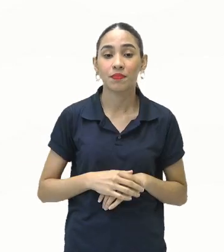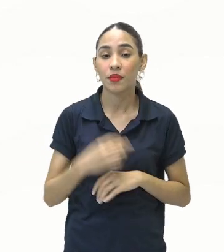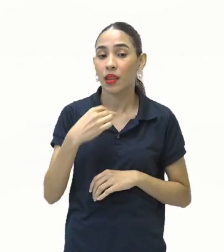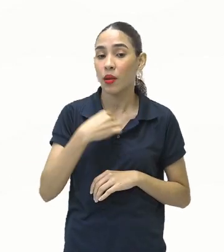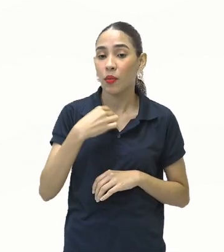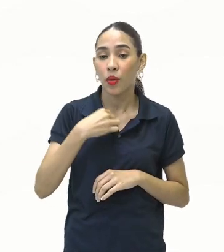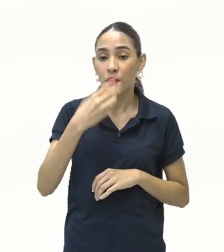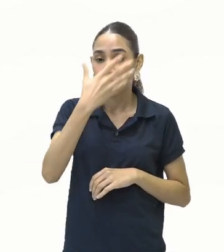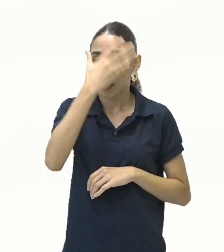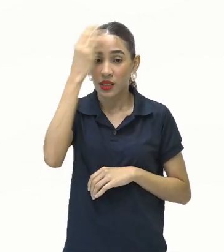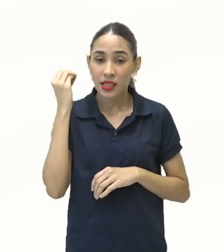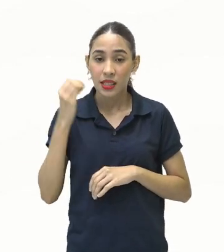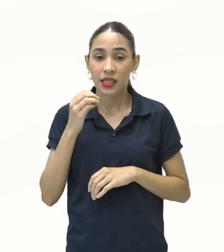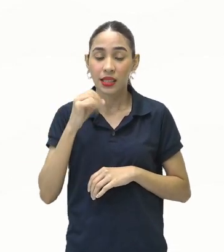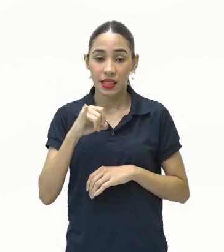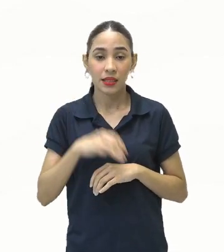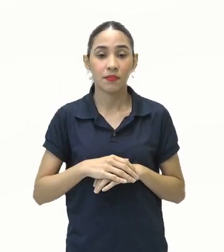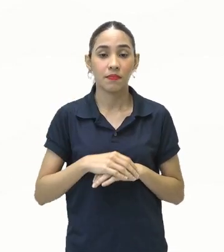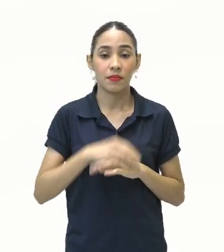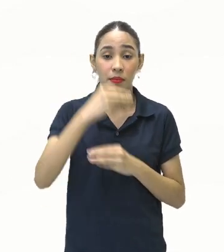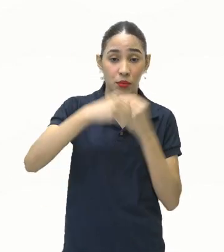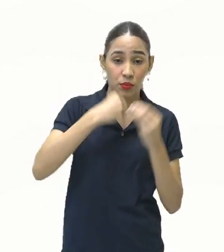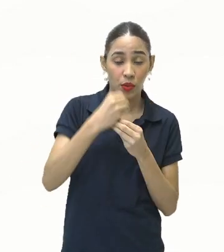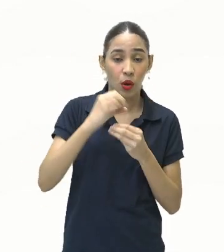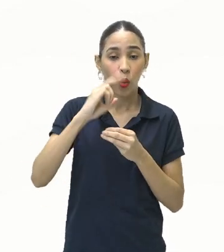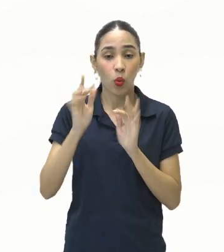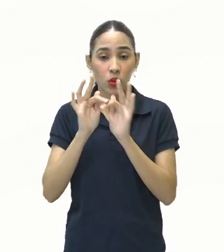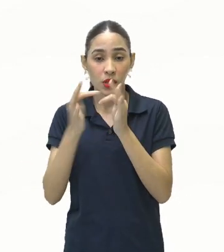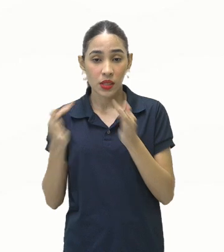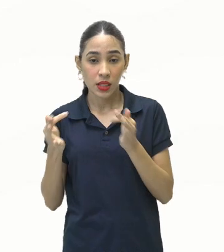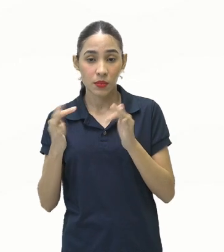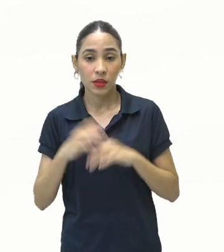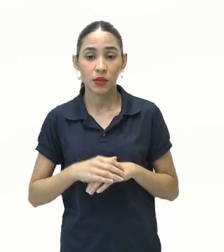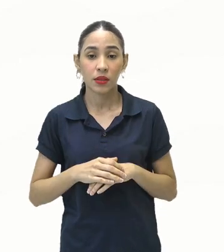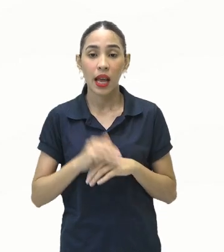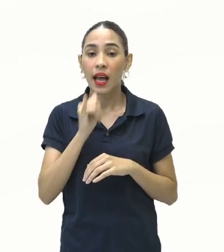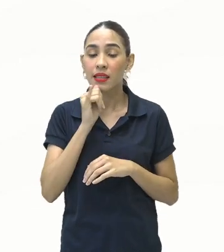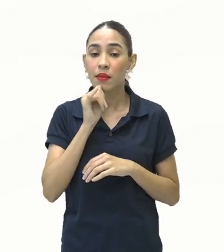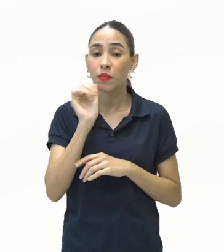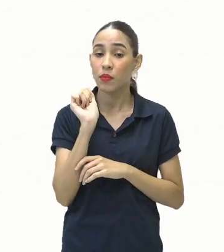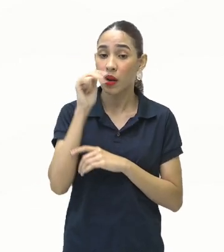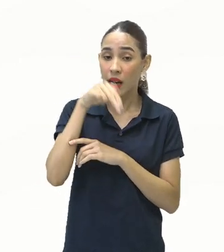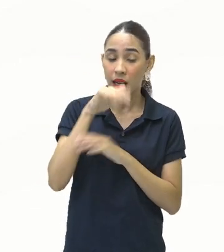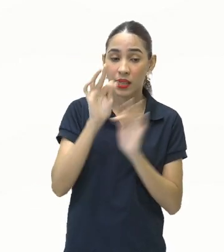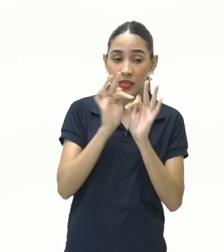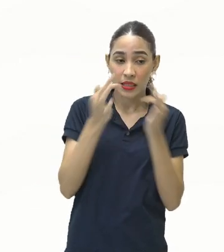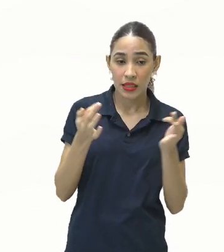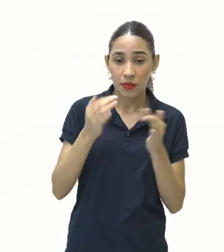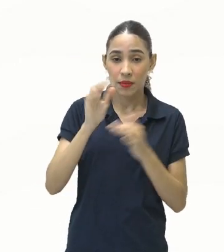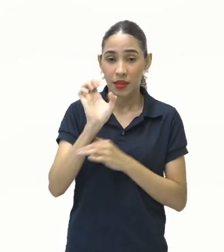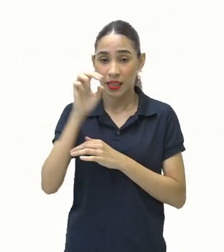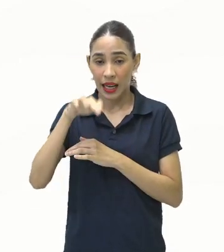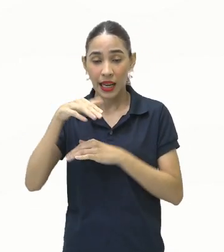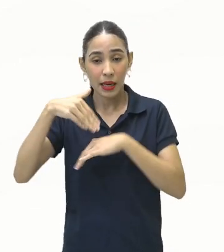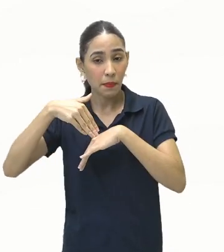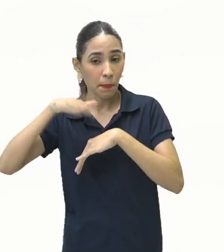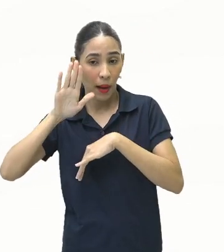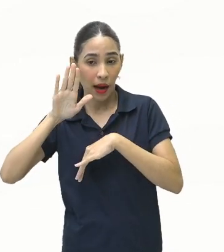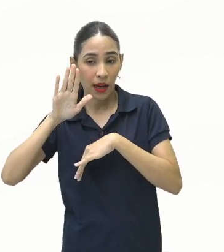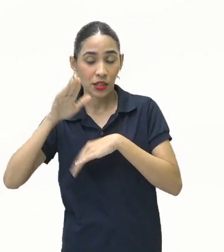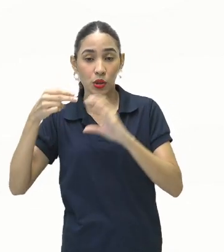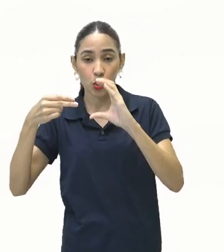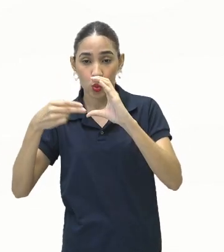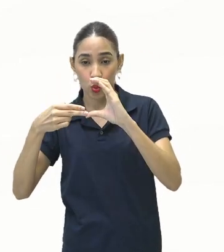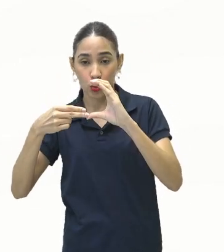esqueça de saber se é saturada ou insaturada, que pode estar no nome, como an, simples, em,